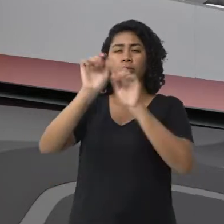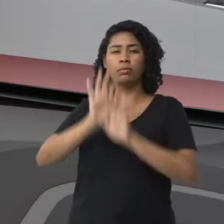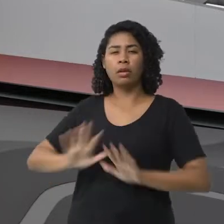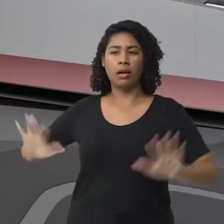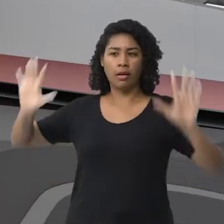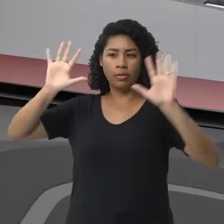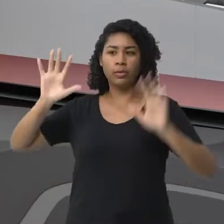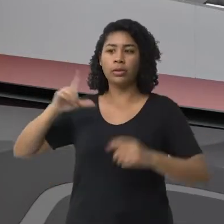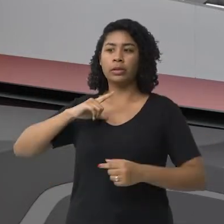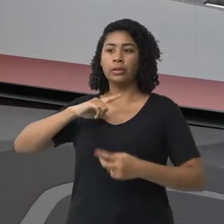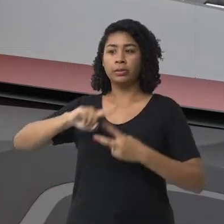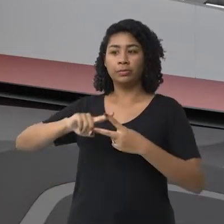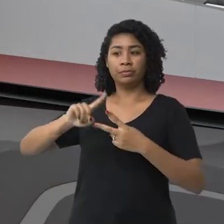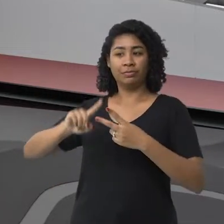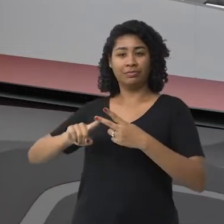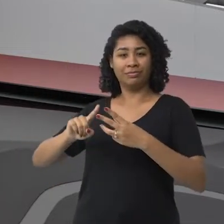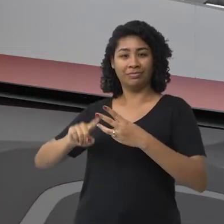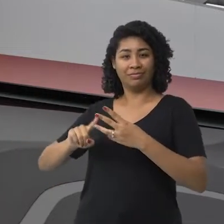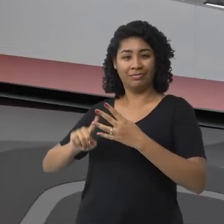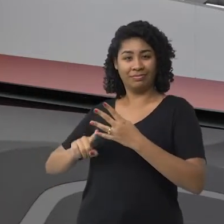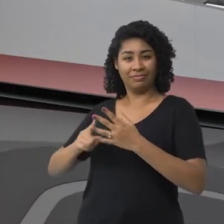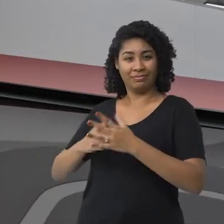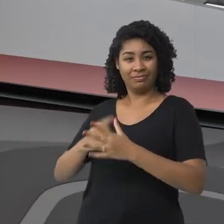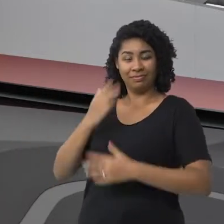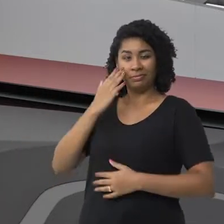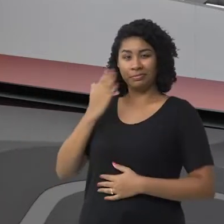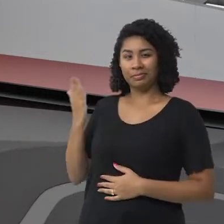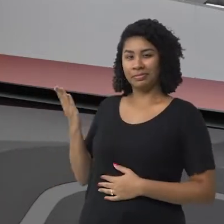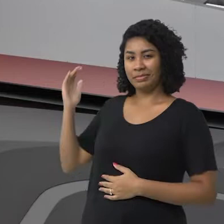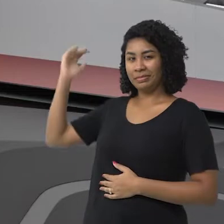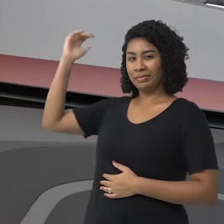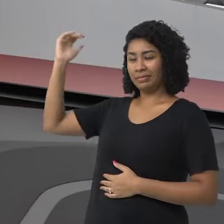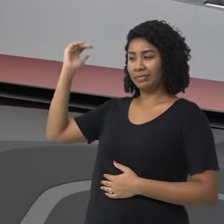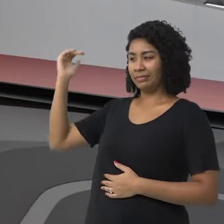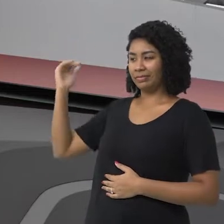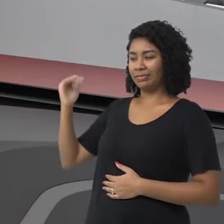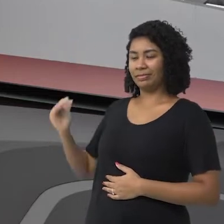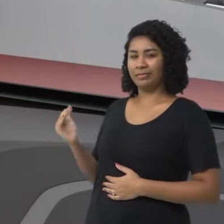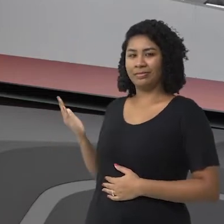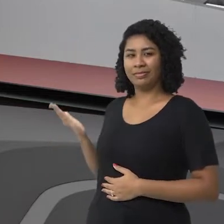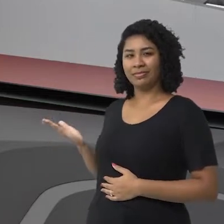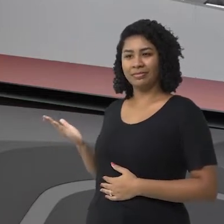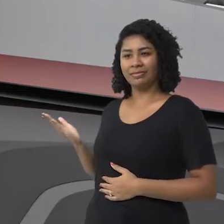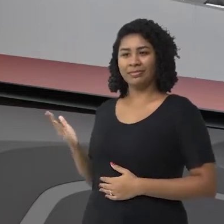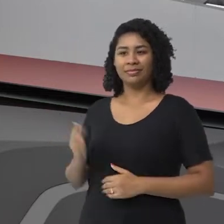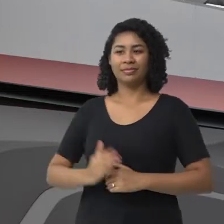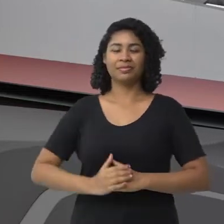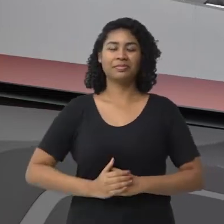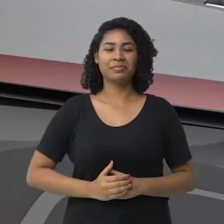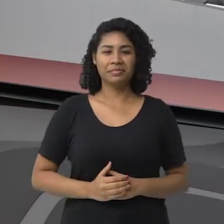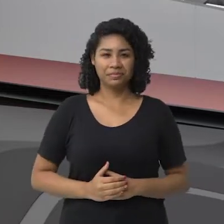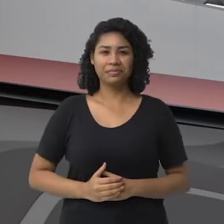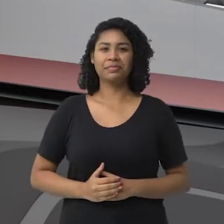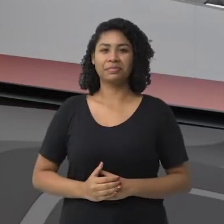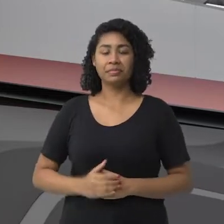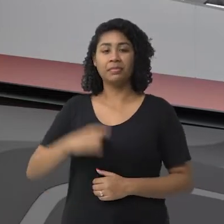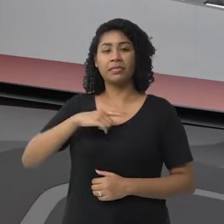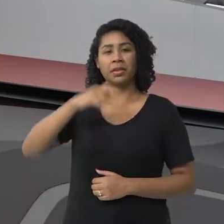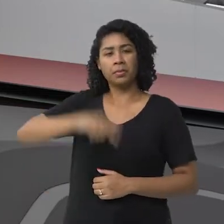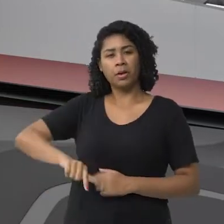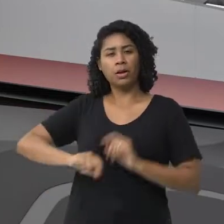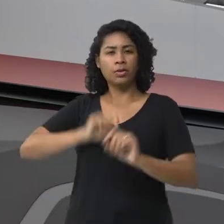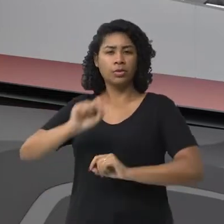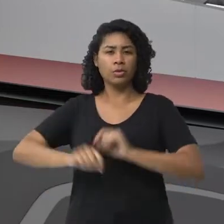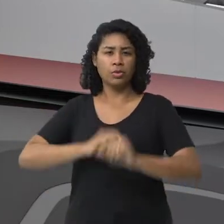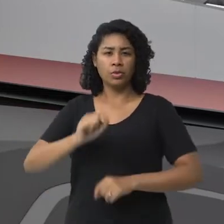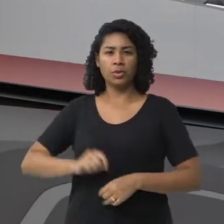Cerrado, a Mata Atlântica, a Caatinga, o Pampa e, por fim, o Complexo do Pantanal. E ainda a gente vai ter o